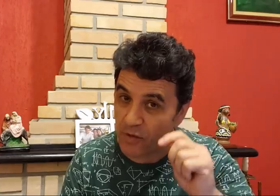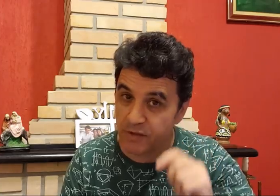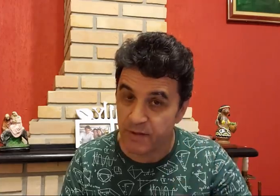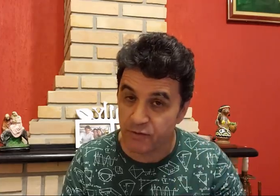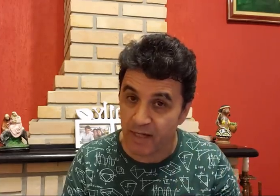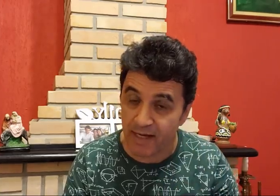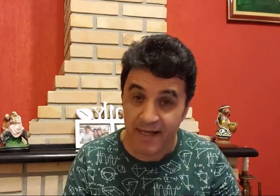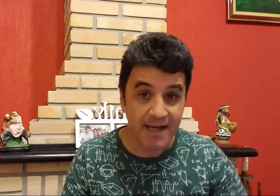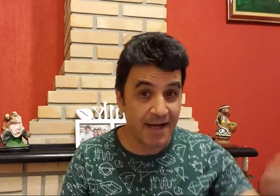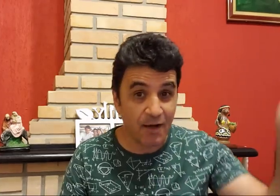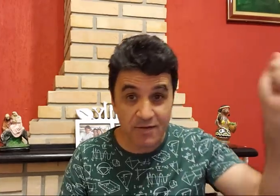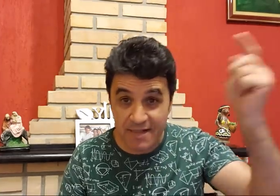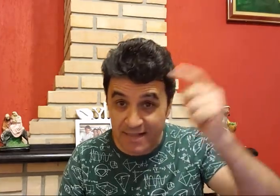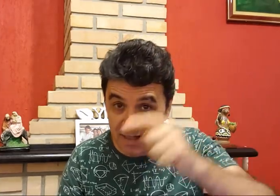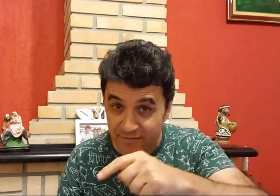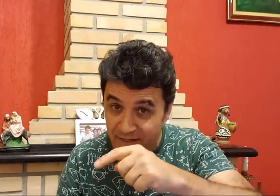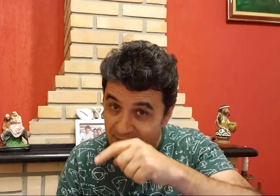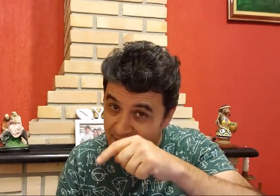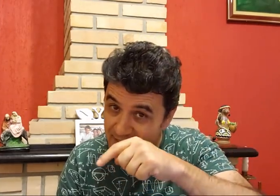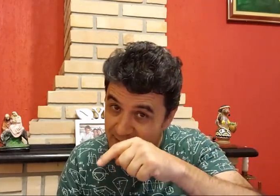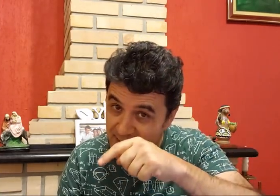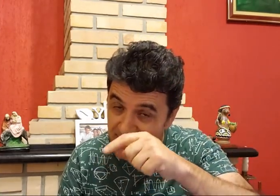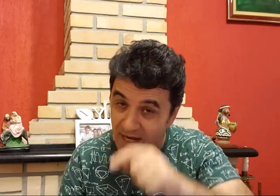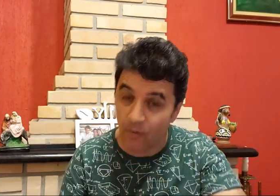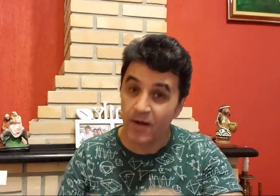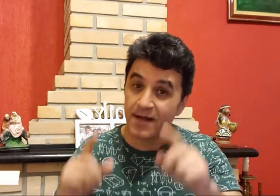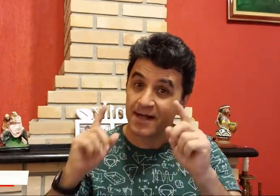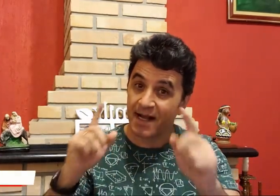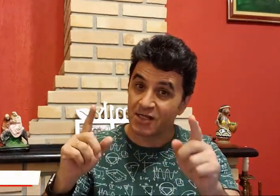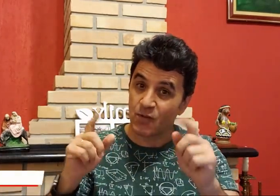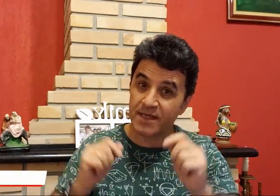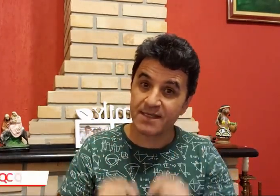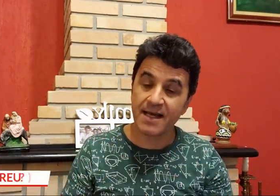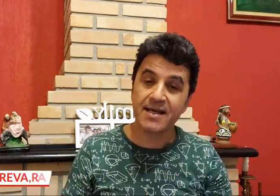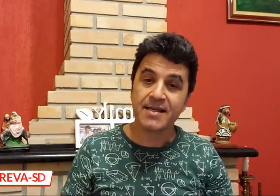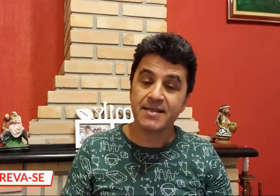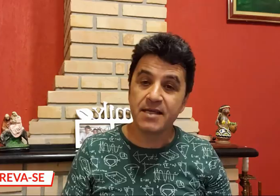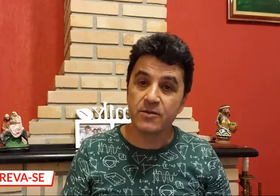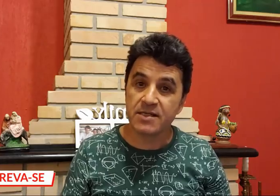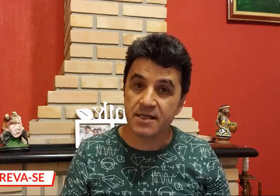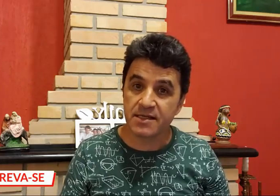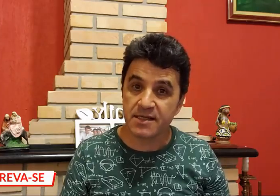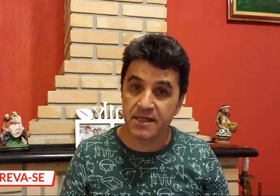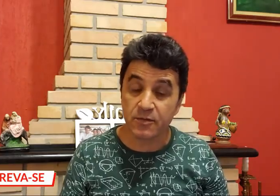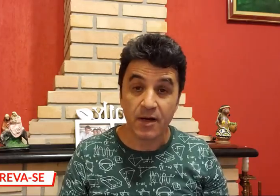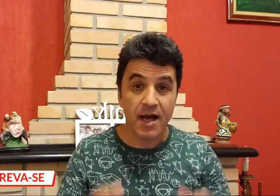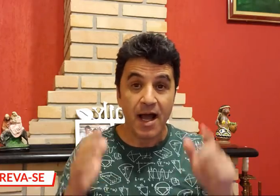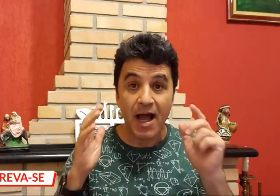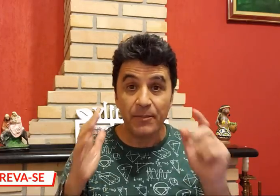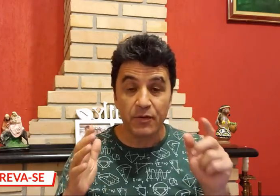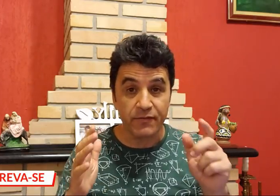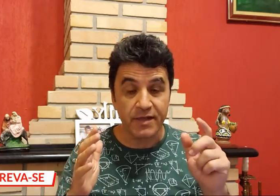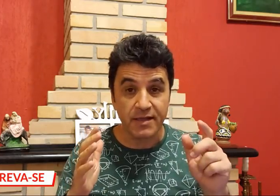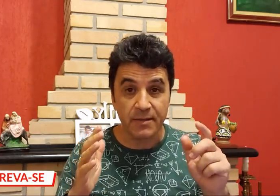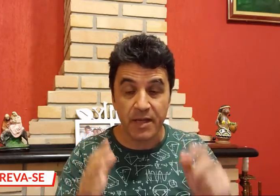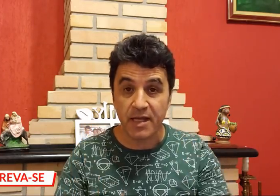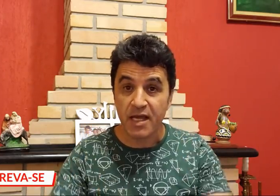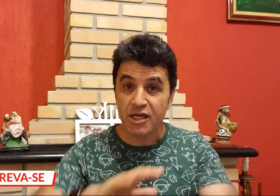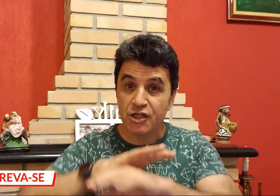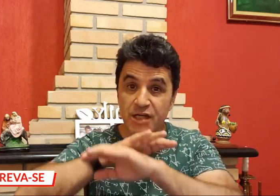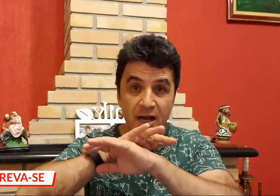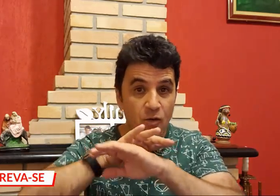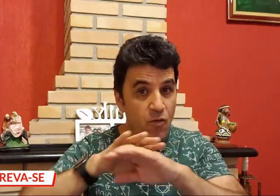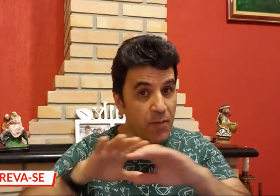você pode me ajudar ao se inscrever aqui neste canal, caso ainda não esteja inscrito. Aproveita